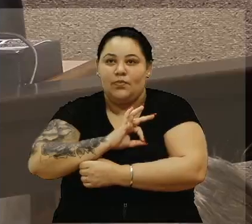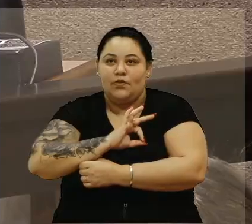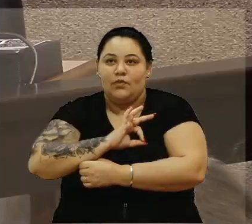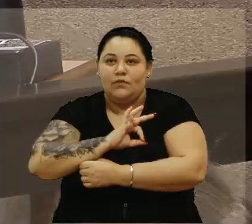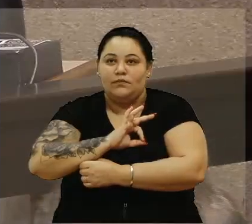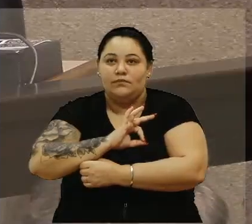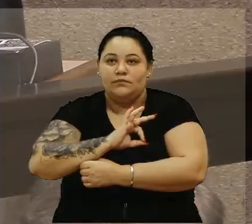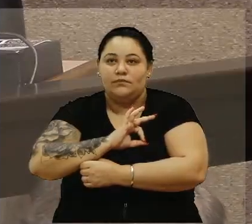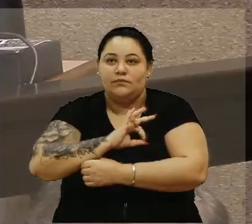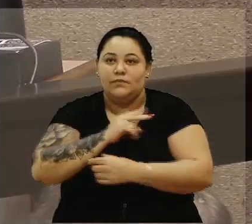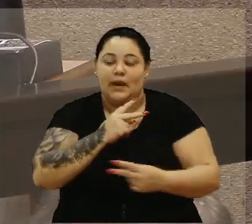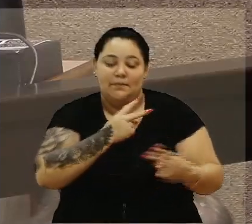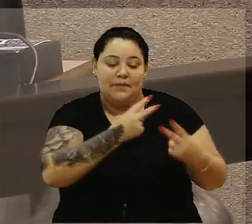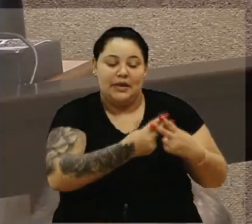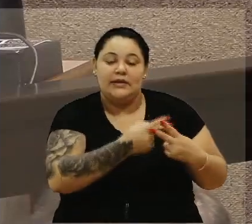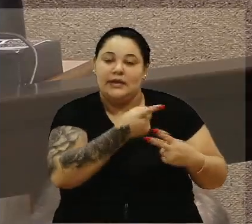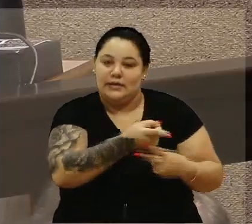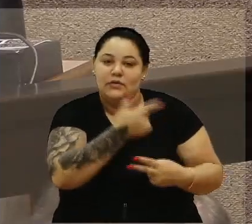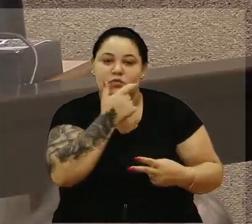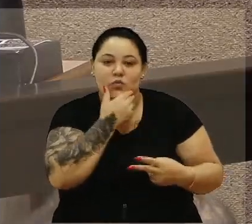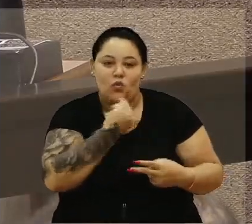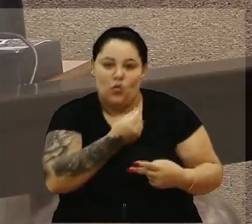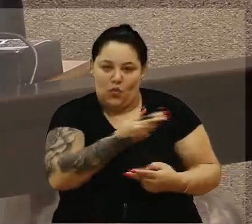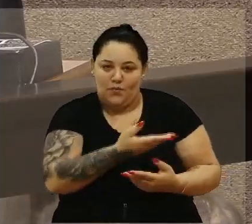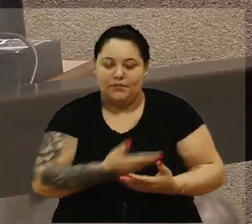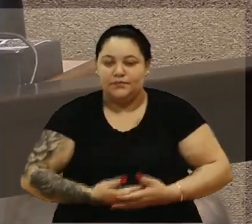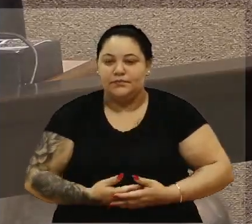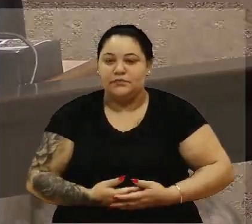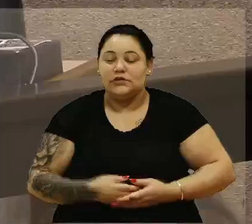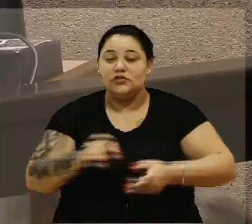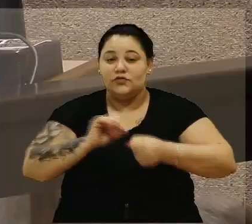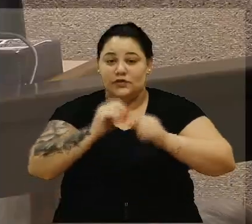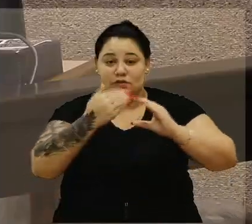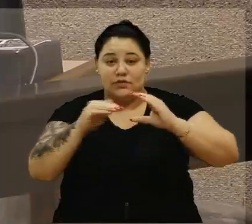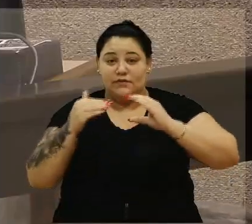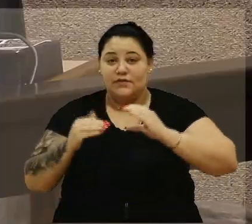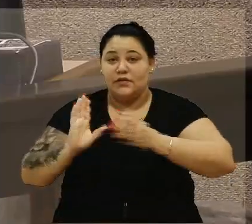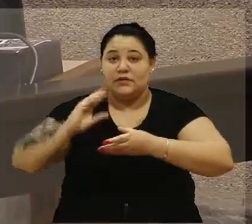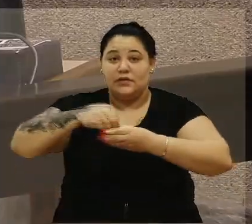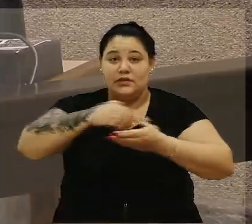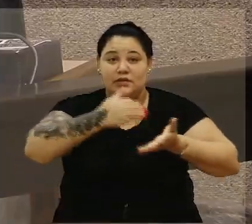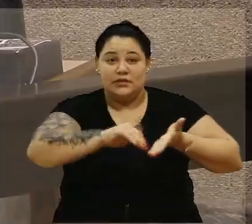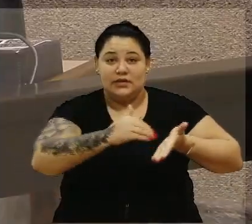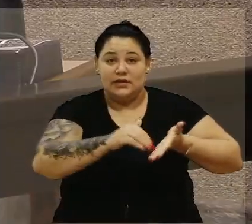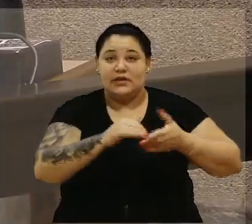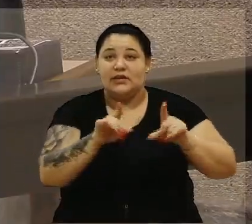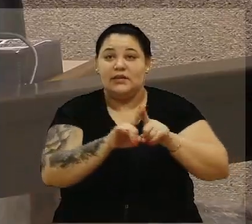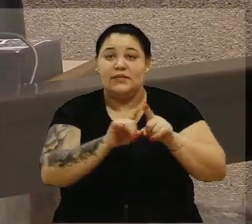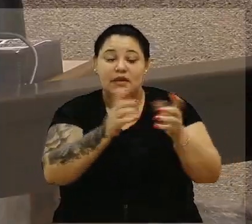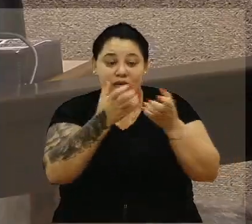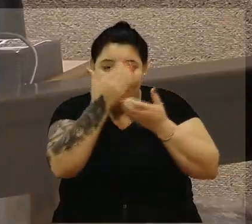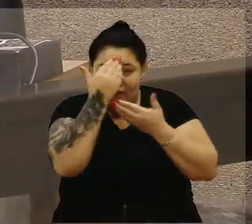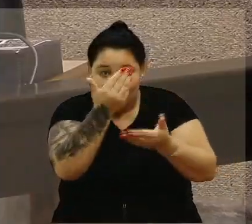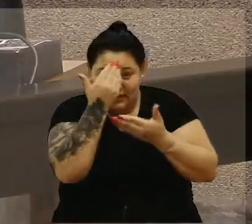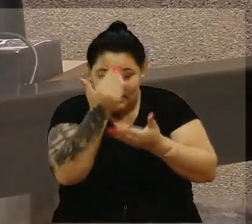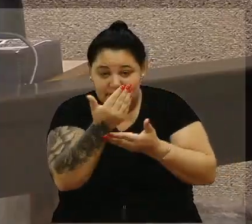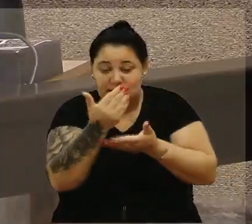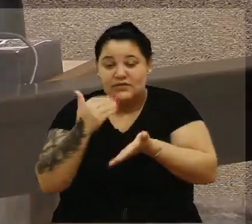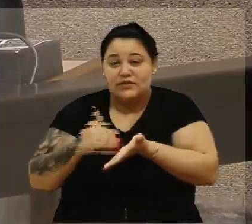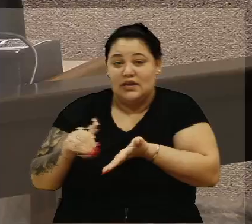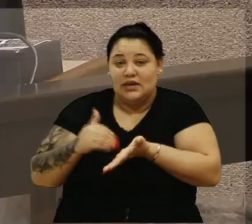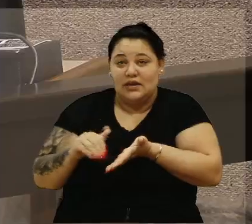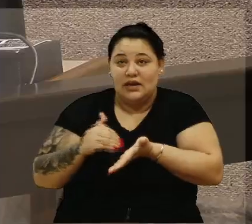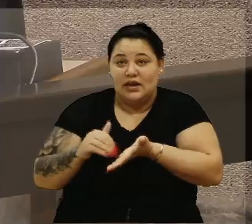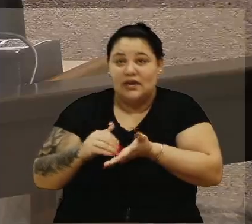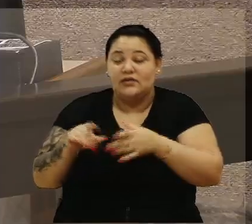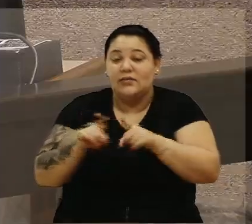a prisão deste indivíduo. E dizer que a gente fez os encaminhamentos na Secretaria da Habitação, e aqui eu quero agradecer ao secretário Jack por